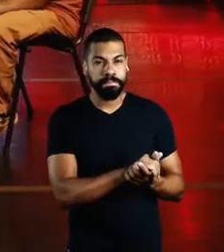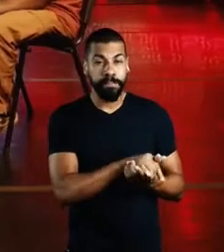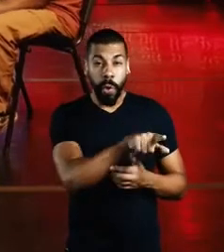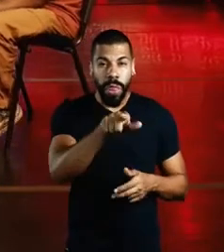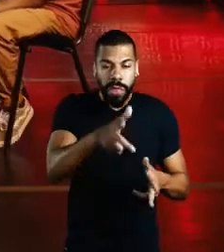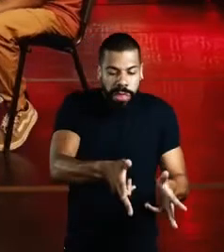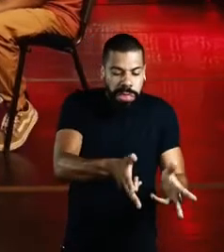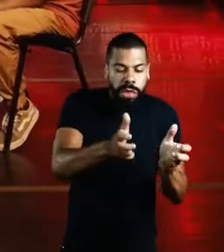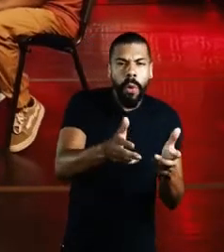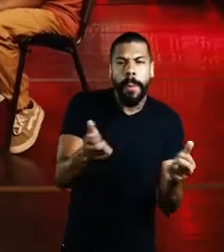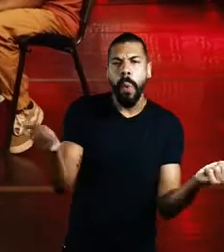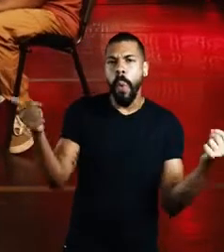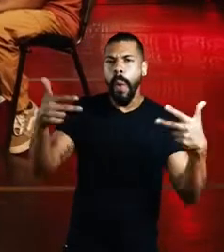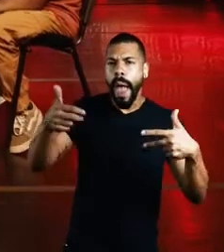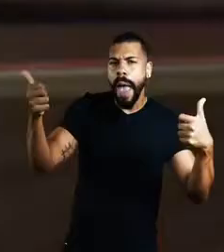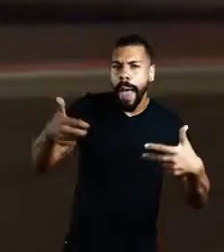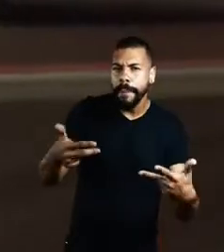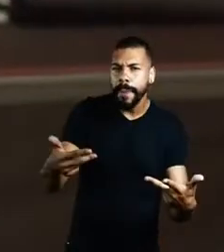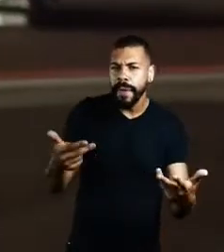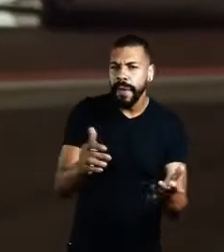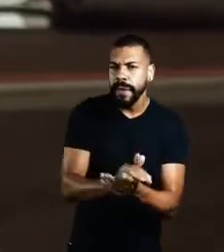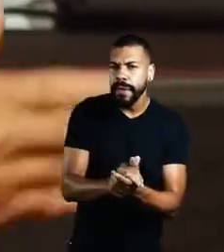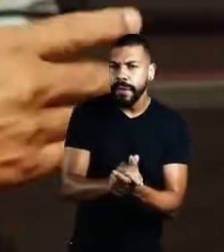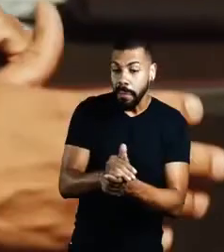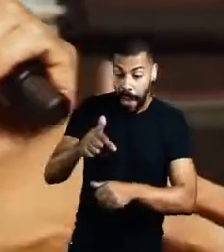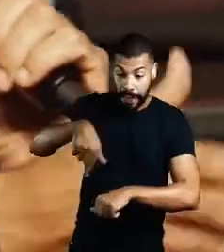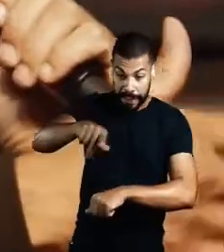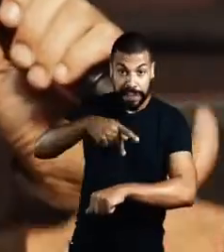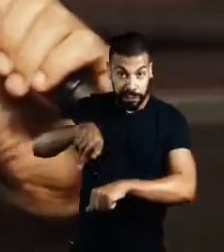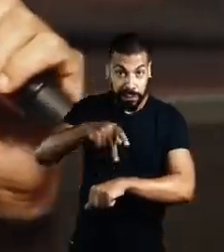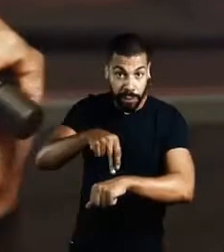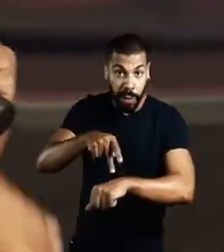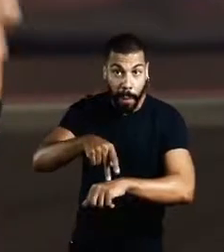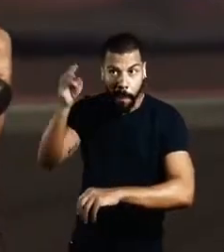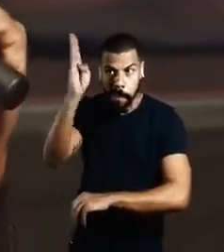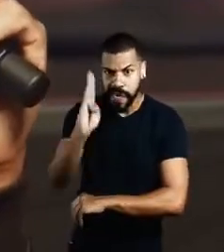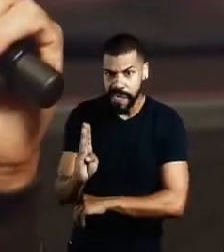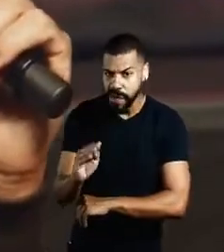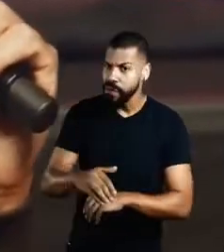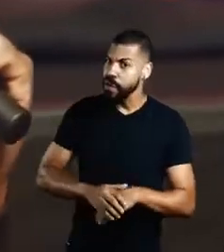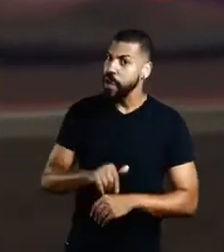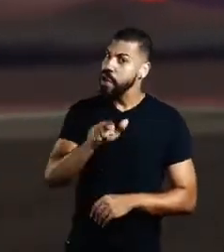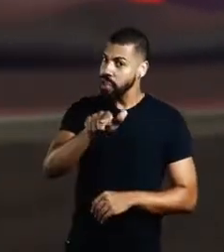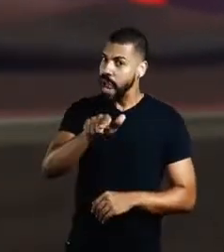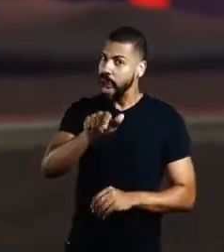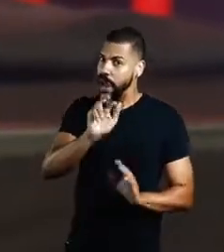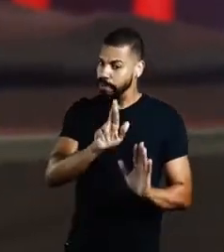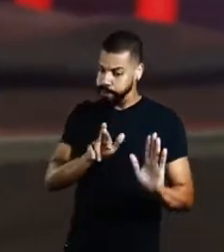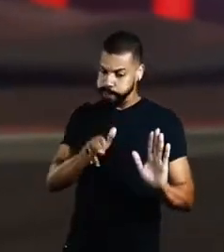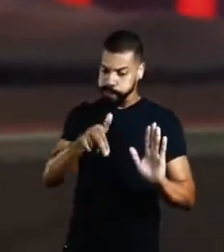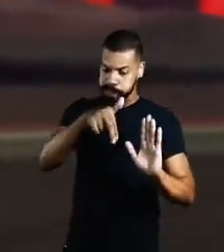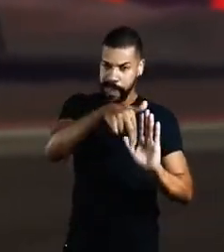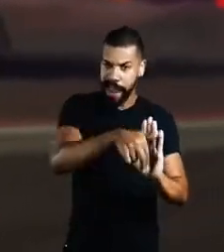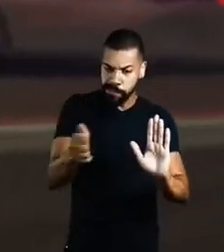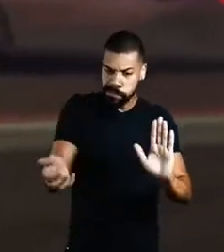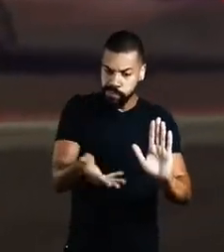descobriu o rap, assim, tipo, meu, é o rap nacional? Porque essa referência que você deu já é uma referência...